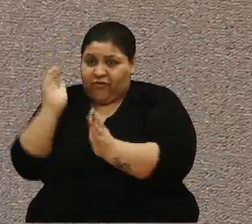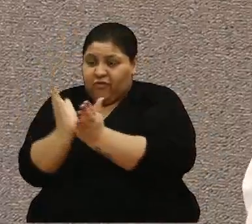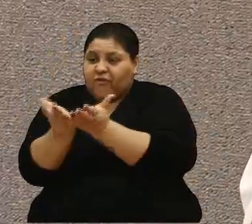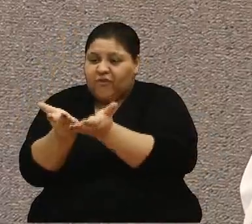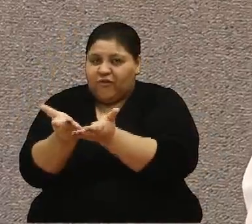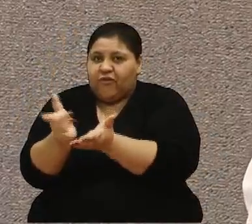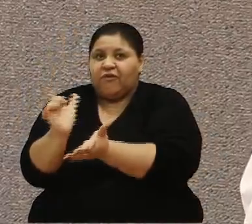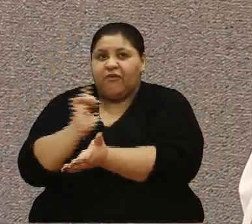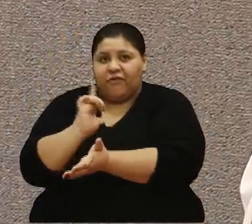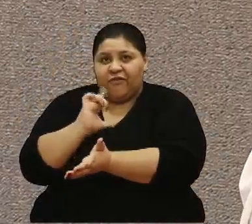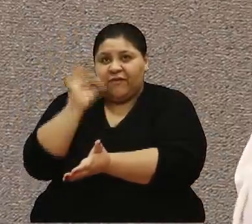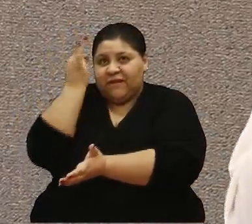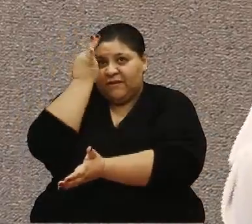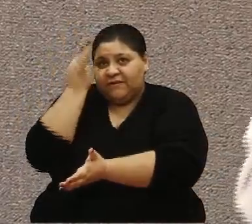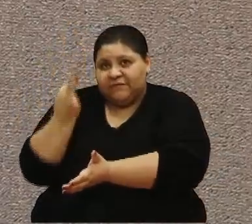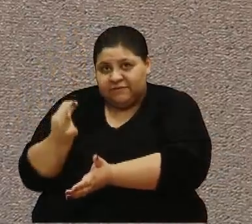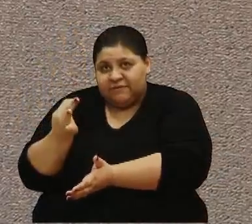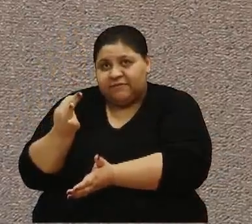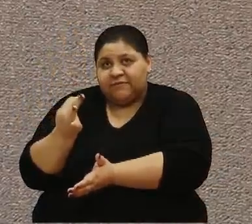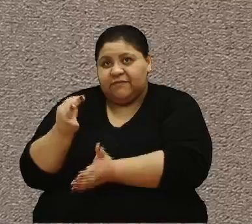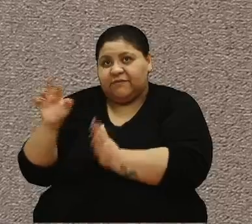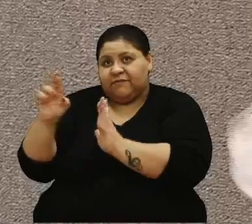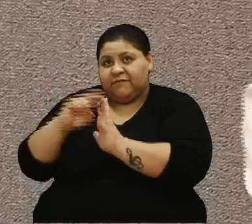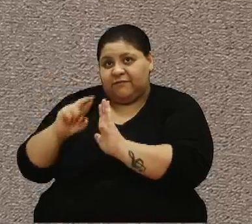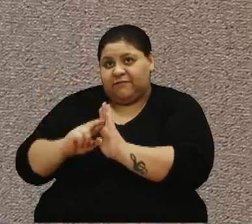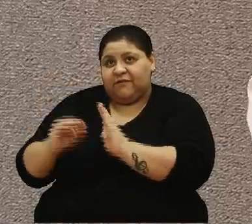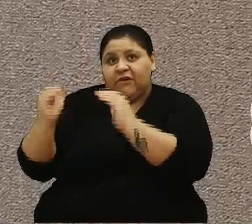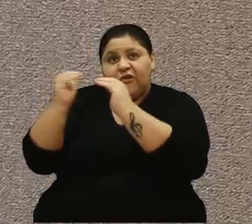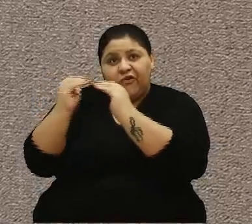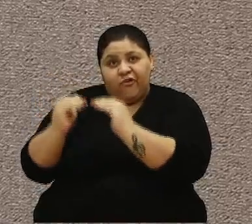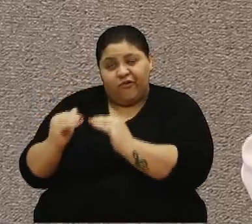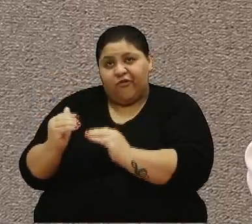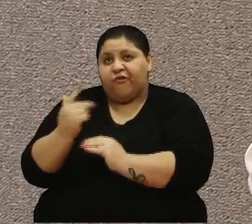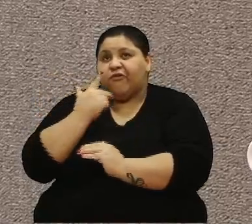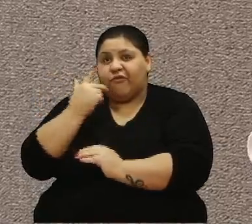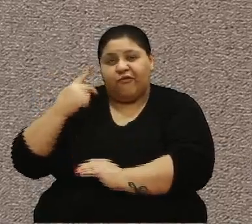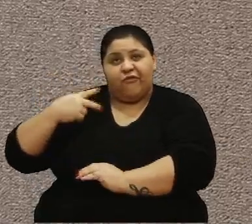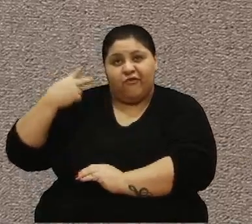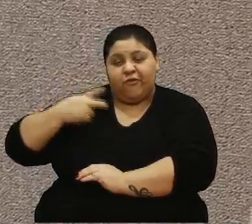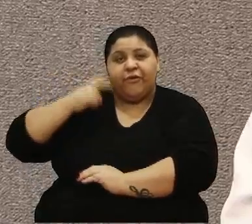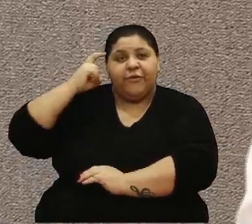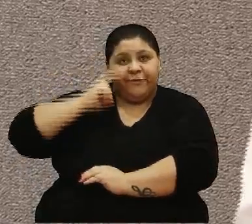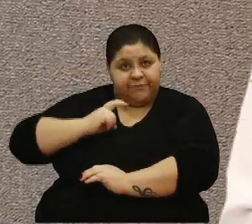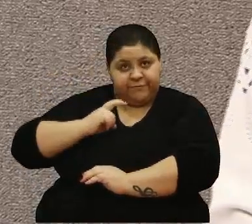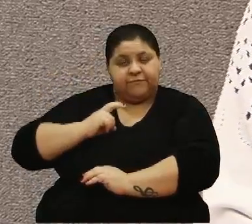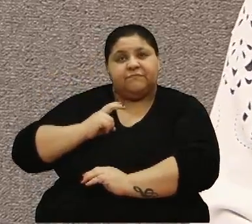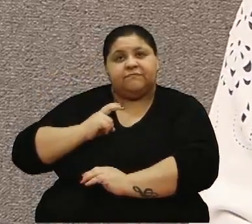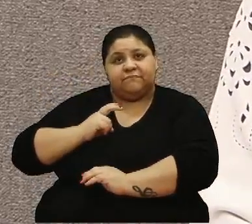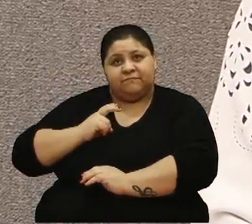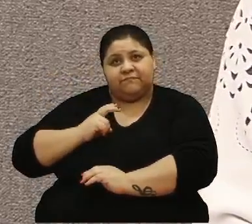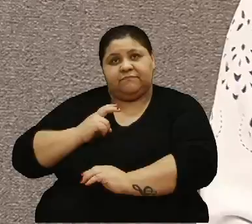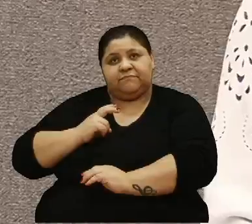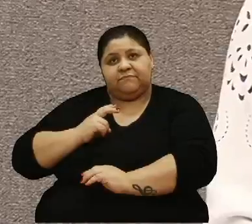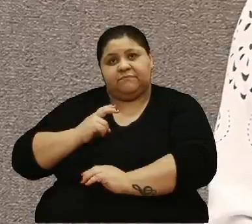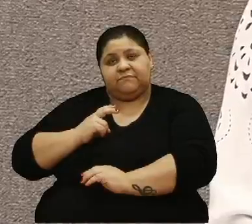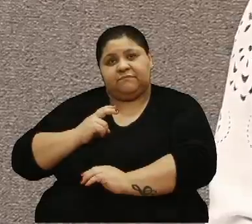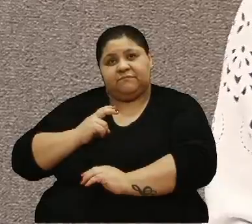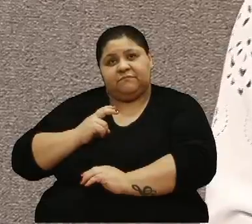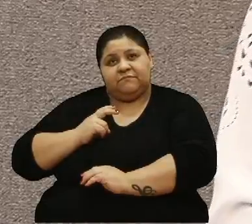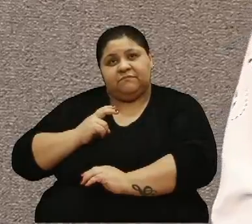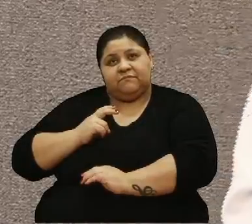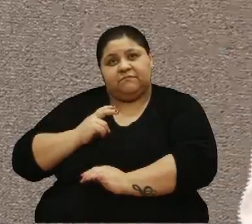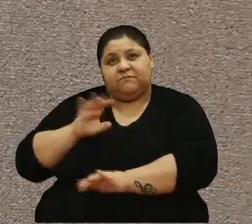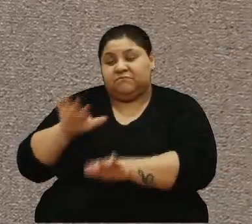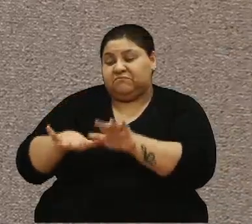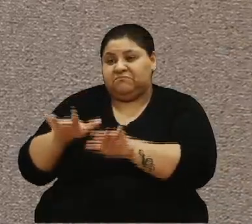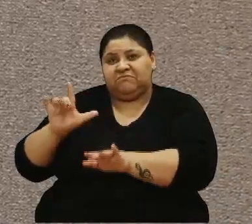aqui, a gente tem esse entendimento regimental, e eu concordo com o que disse há pouco o vereador Daniel Santos, que